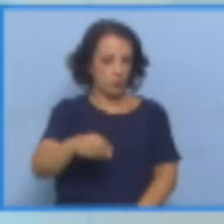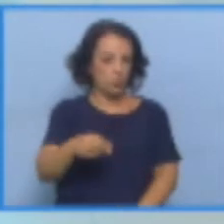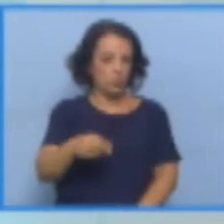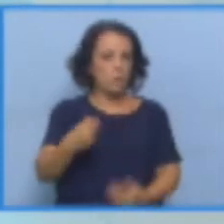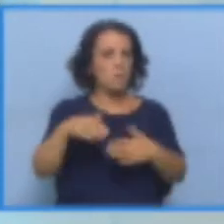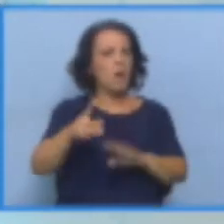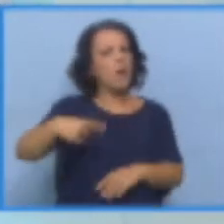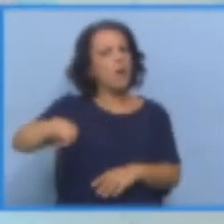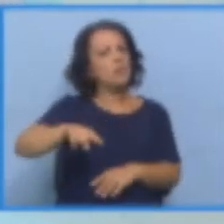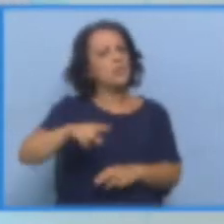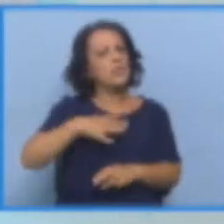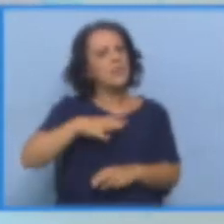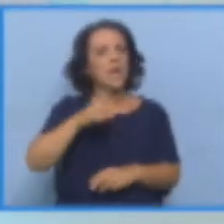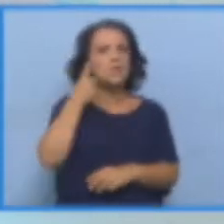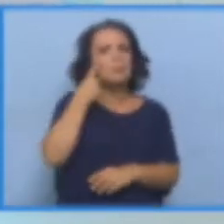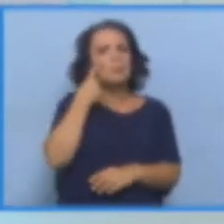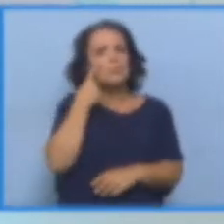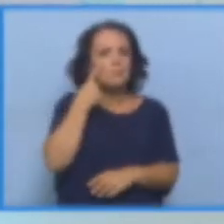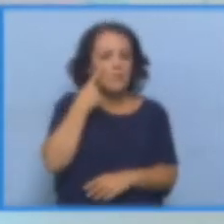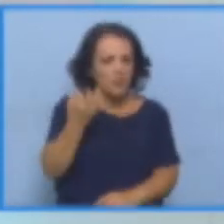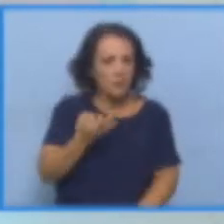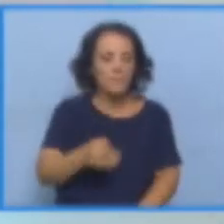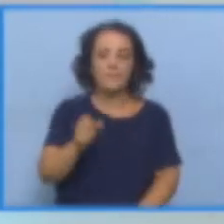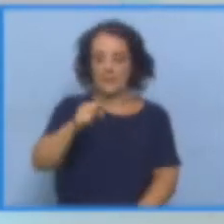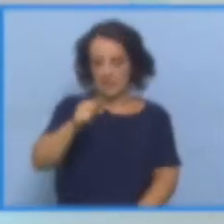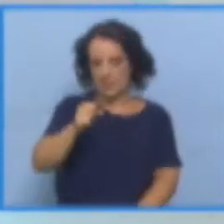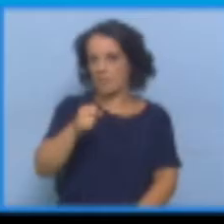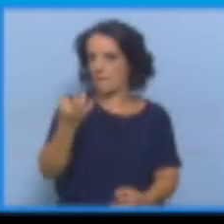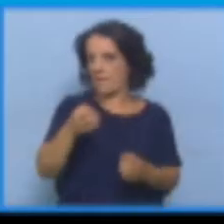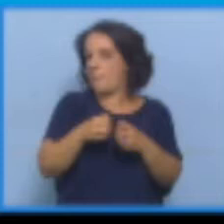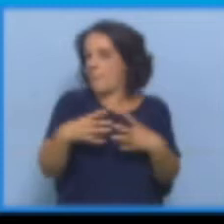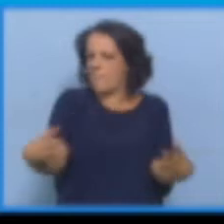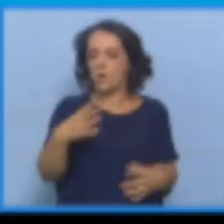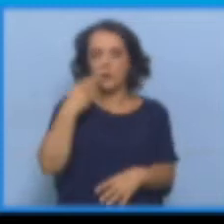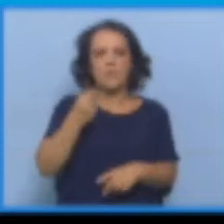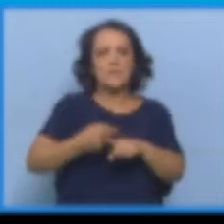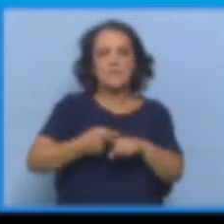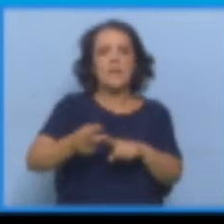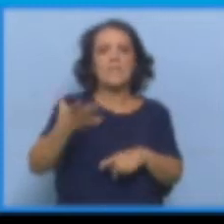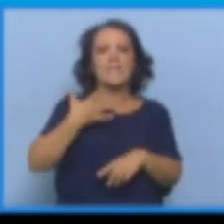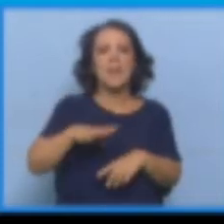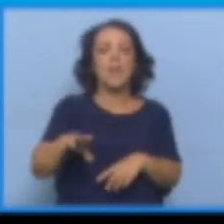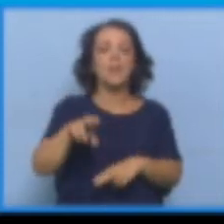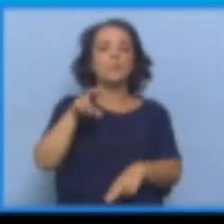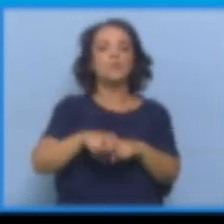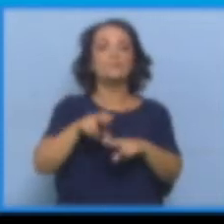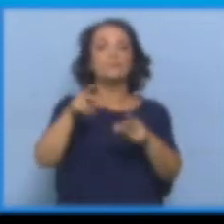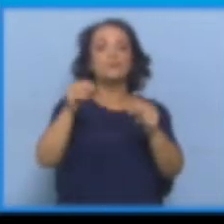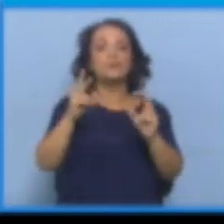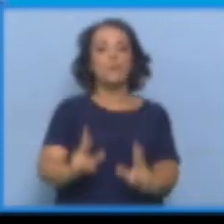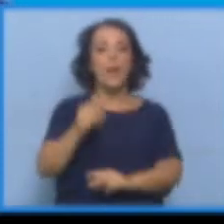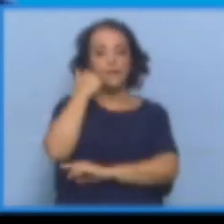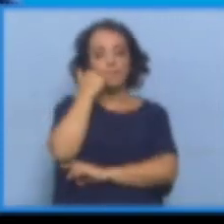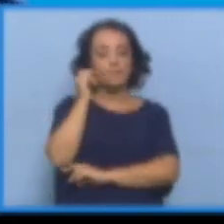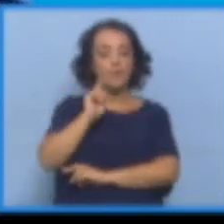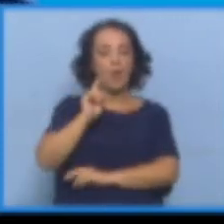mais querem fazer estas experiências, não é? Sim, cada vez mais os jovens vão procurando o sair do sofá, não é? Nestas